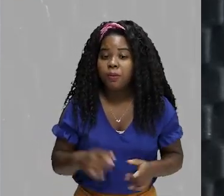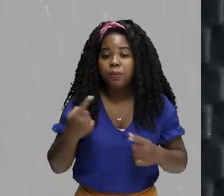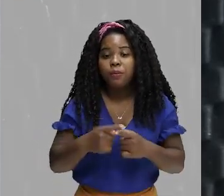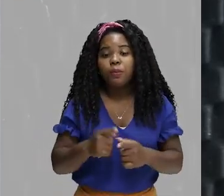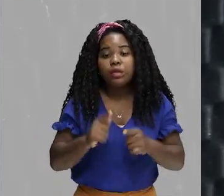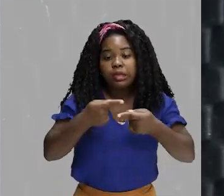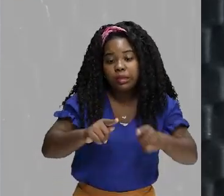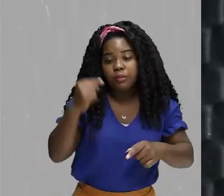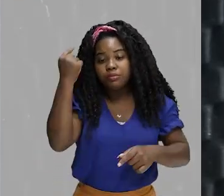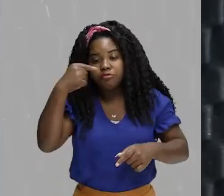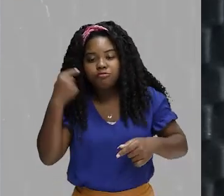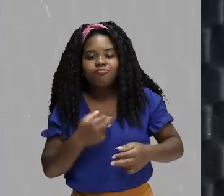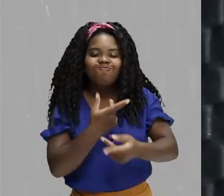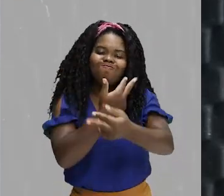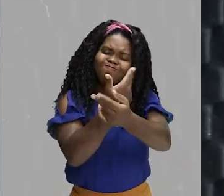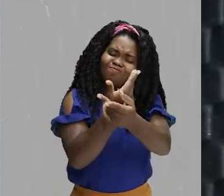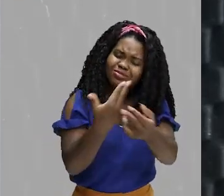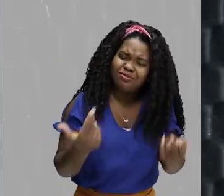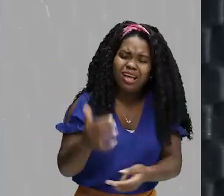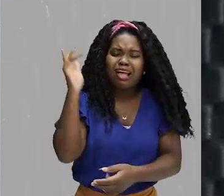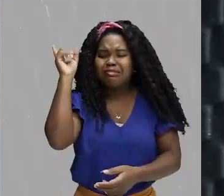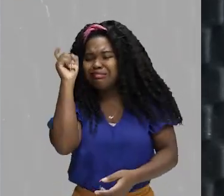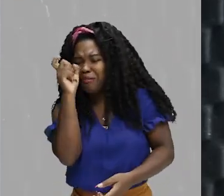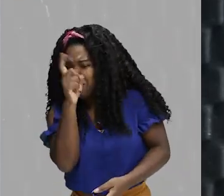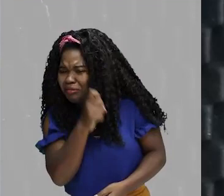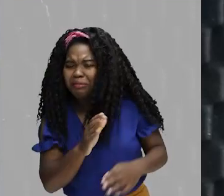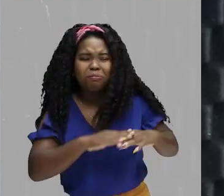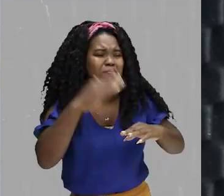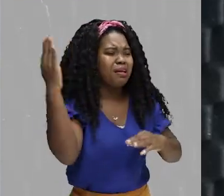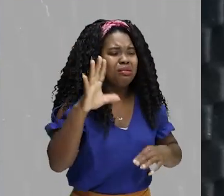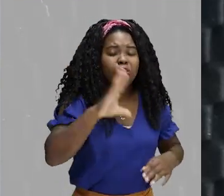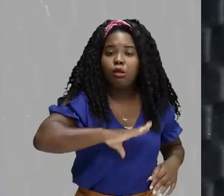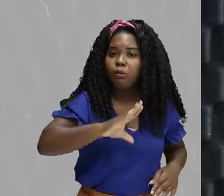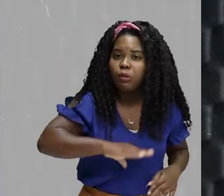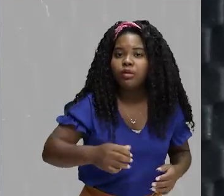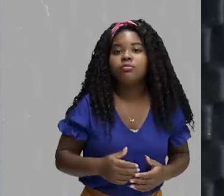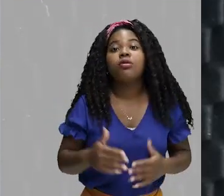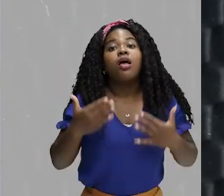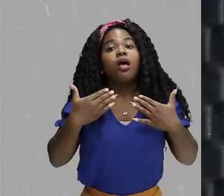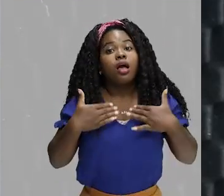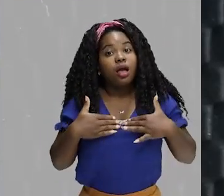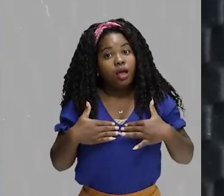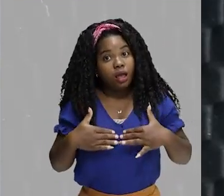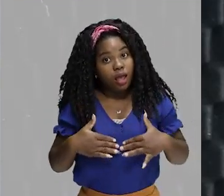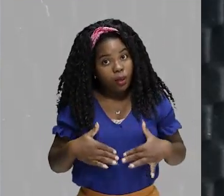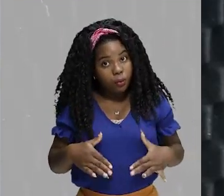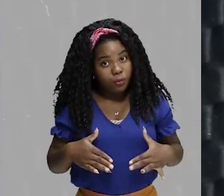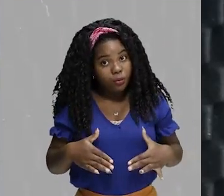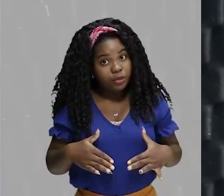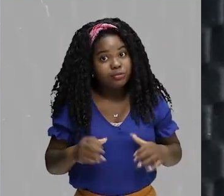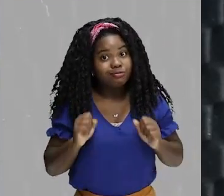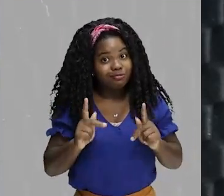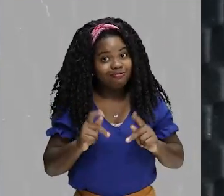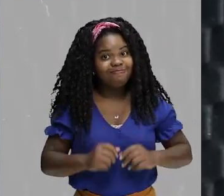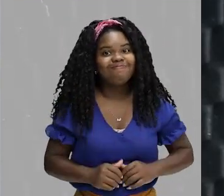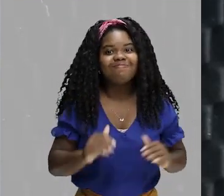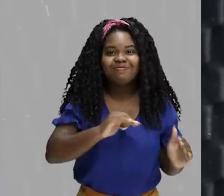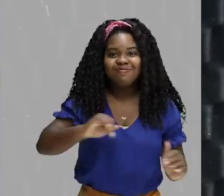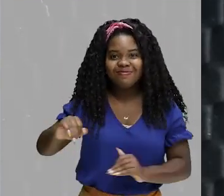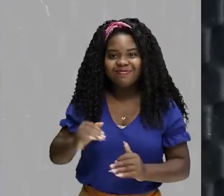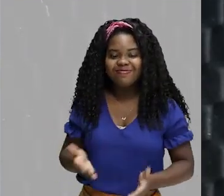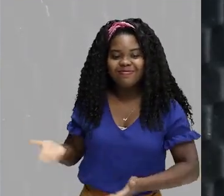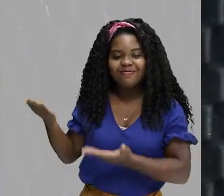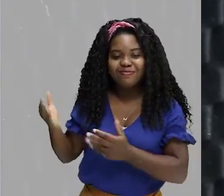gramática de espanhol é mais complexa, é mais isto, é mais aquilo. Calma, respirem e vem com a gente.